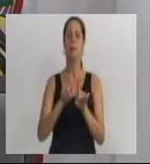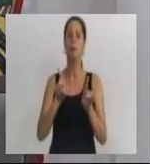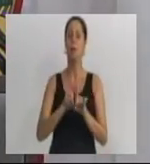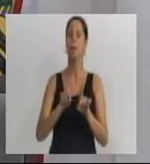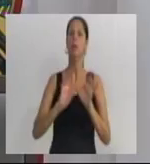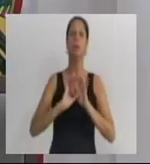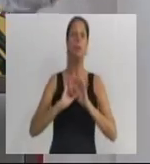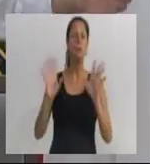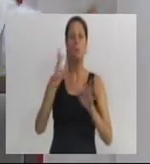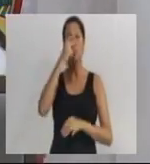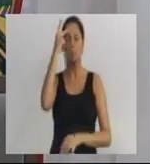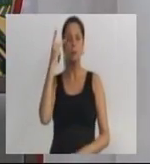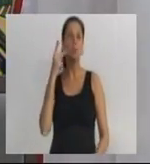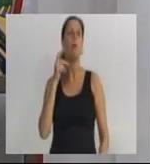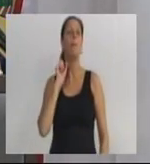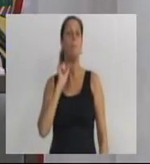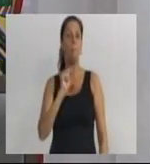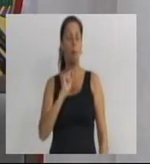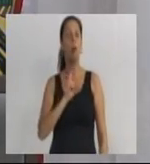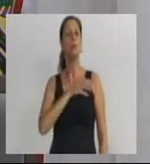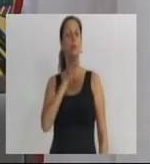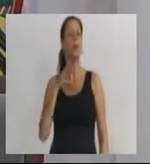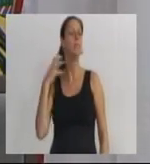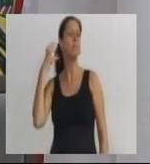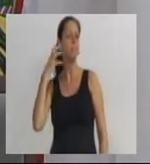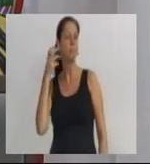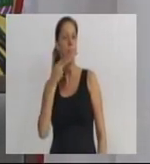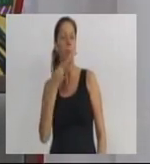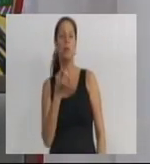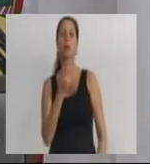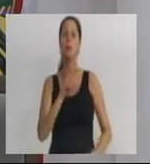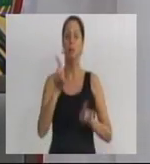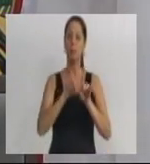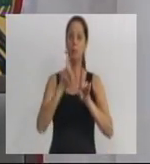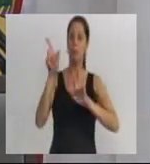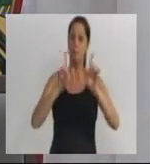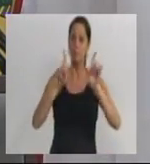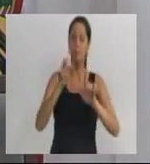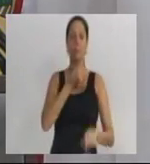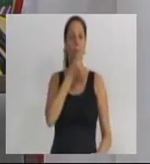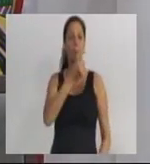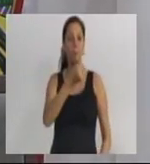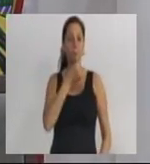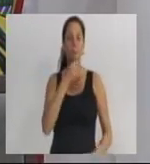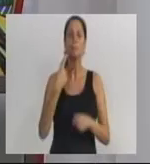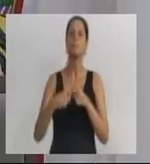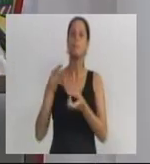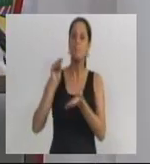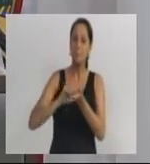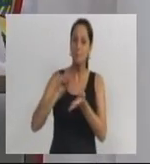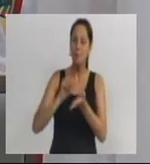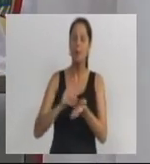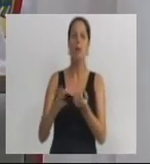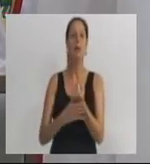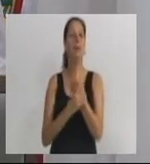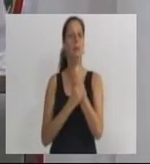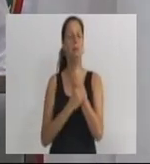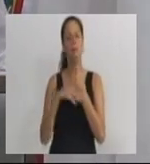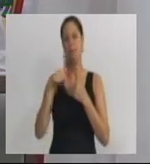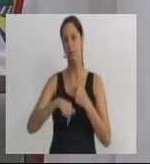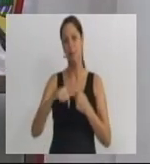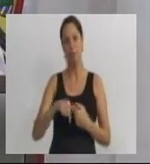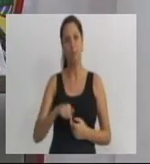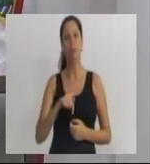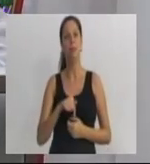cidadão deixar-lhe registrada a sua indignação, o seu desespero pela insegurança que toma conta